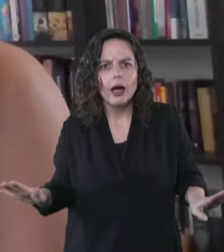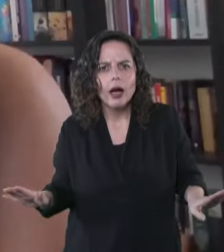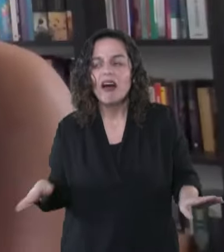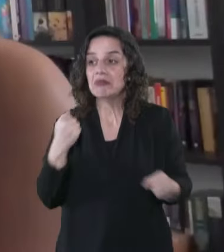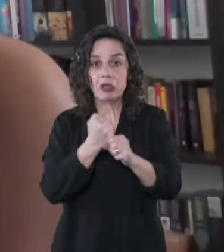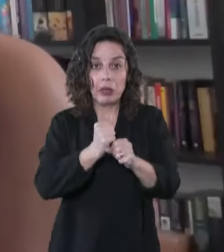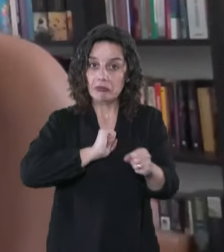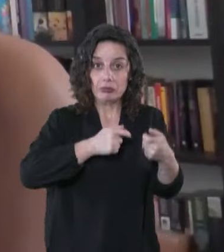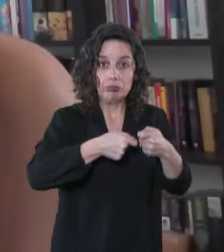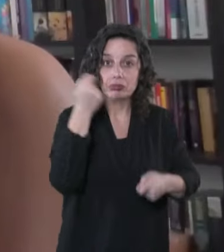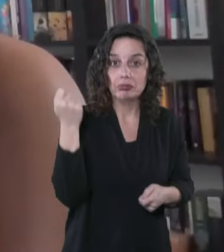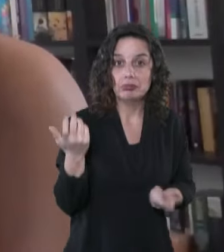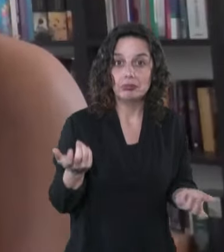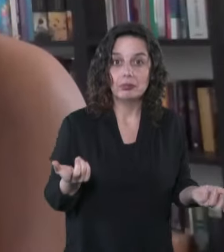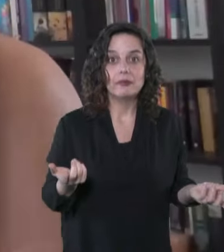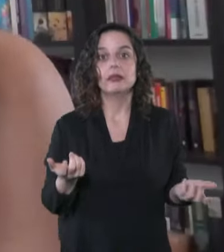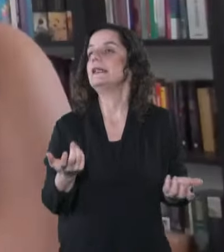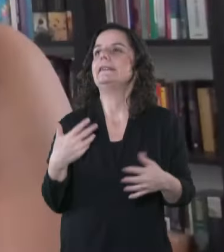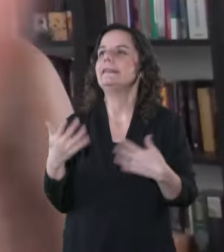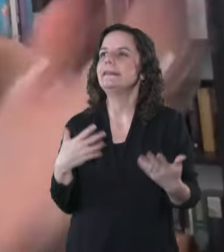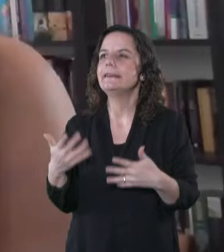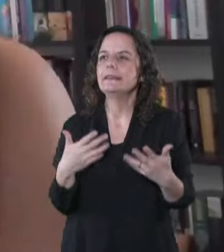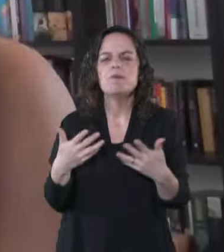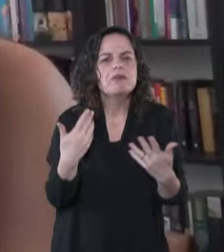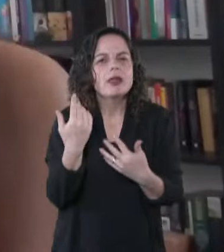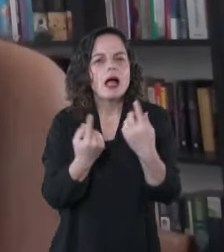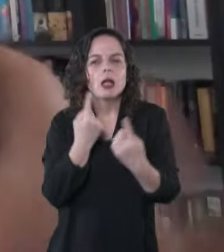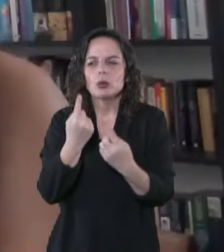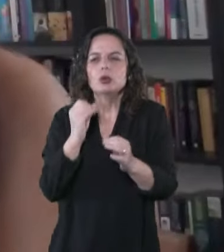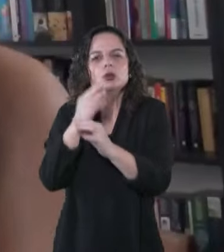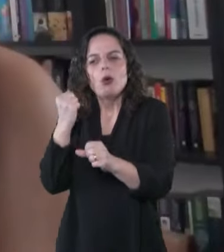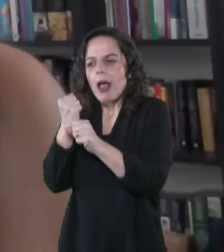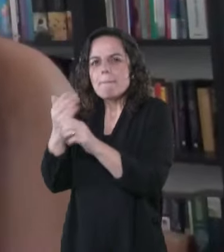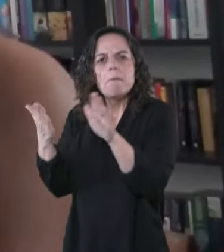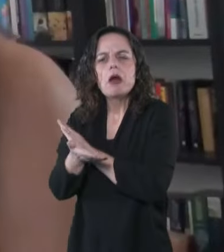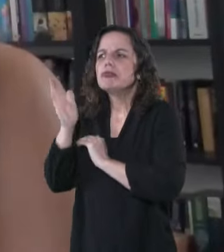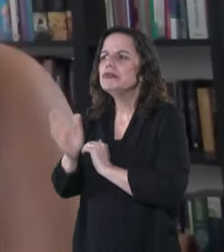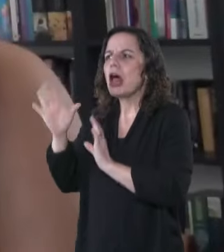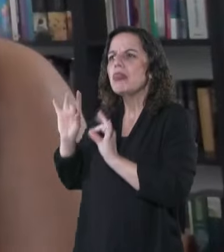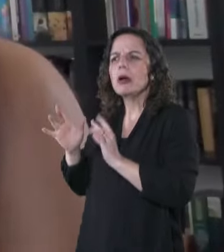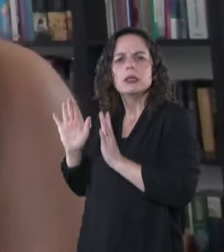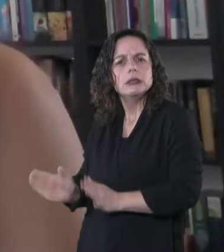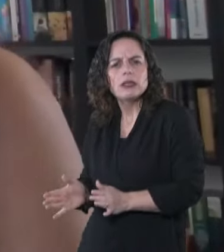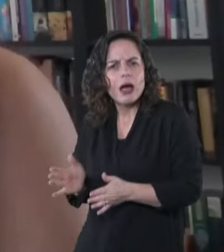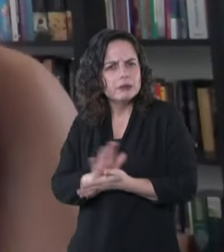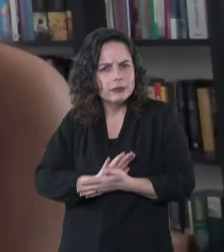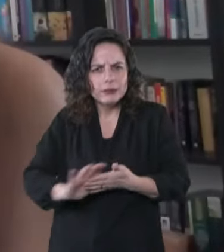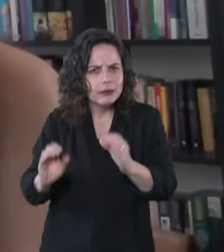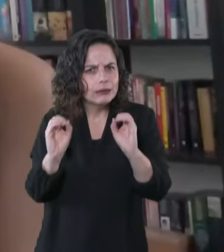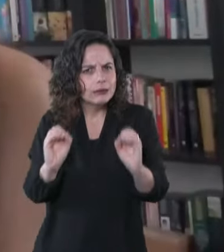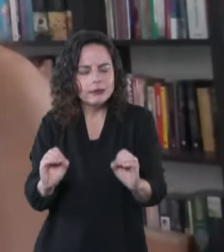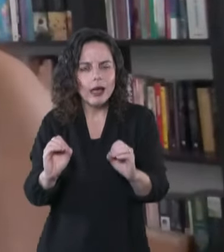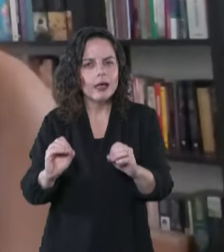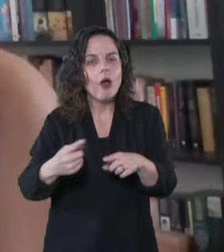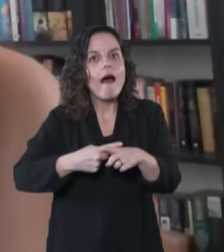nada a ver com o meu trabalho. Nunca teve a ver com nenhum tipo outro emprego que eu tenha tido, nada. Isto é puramente por